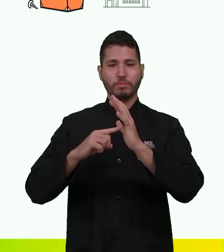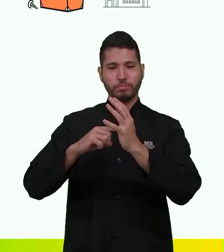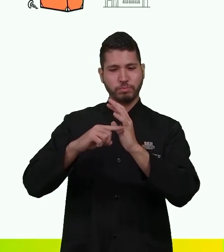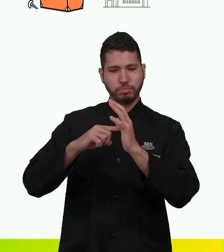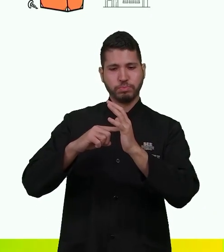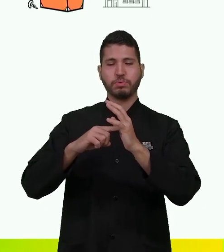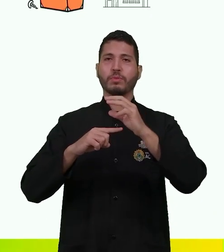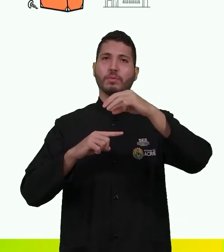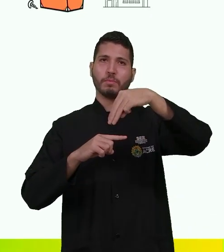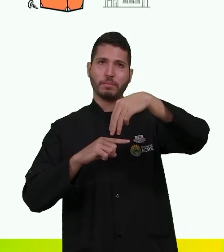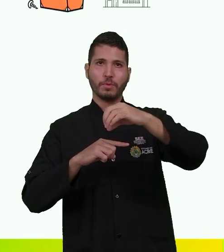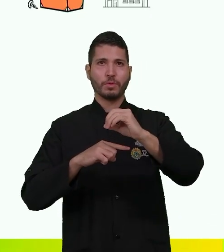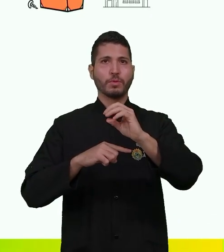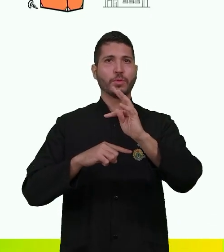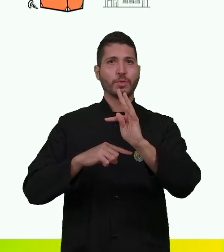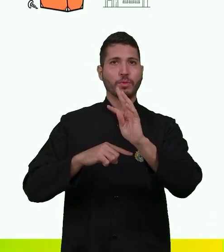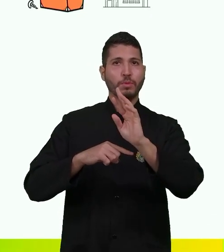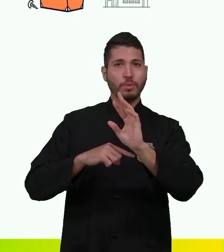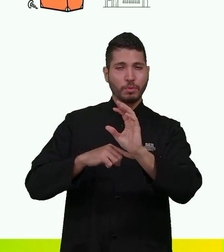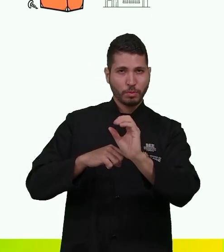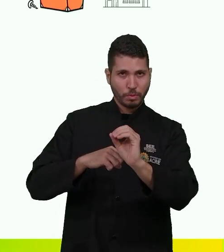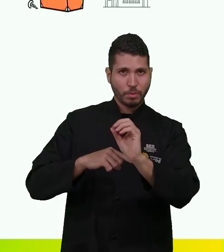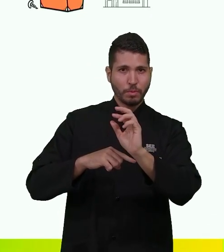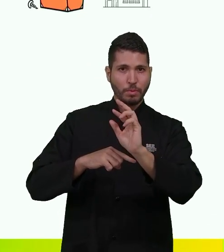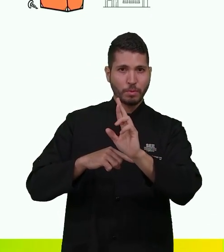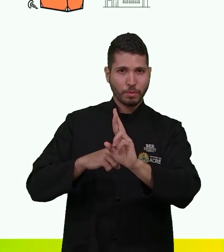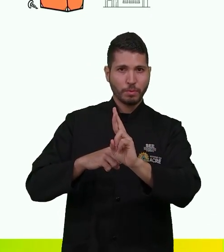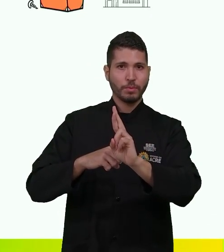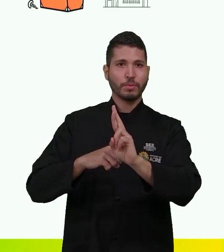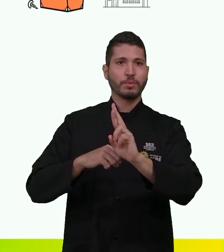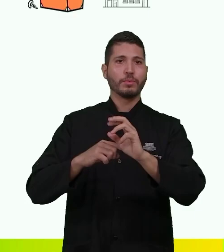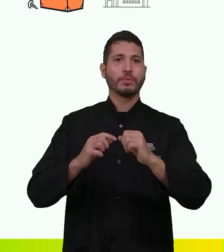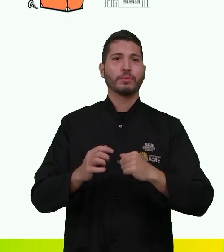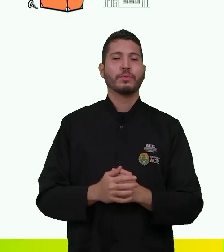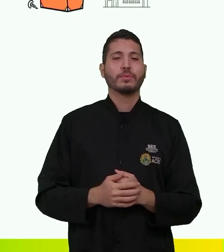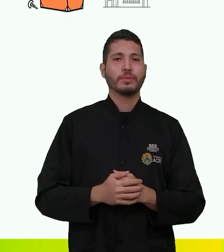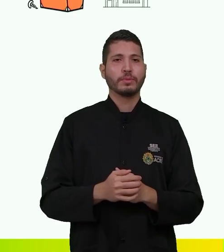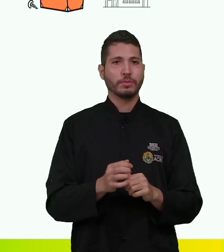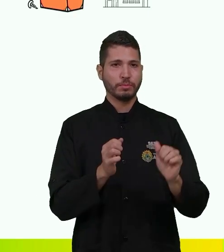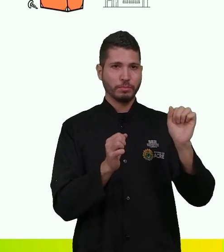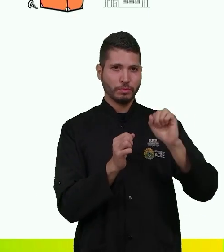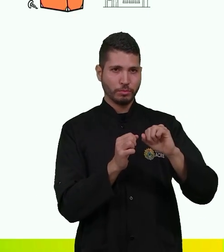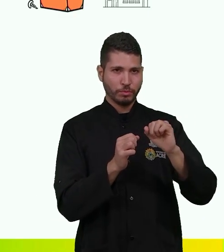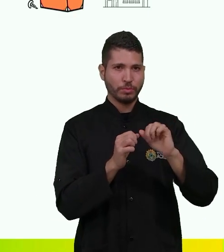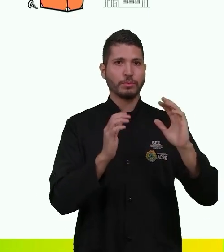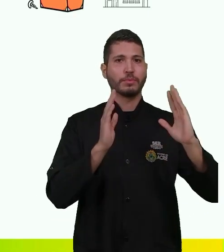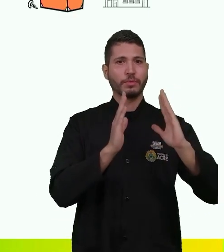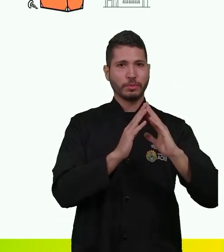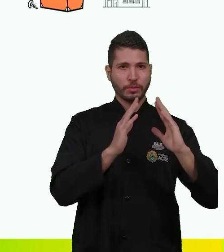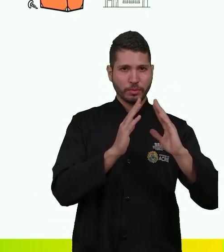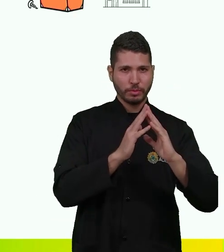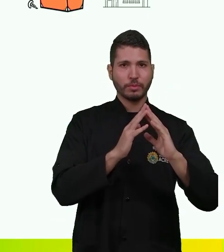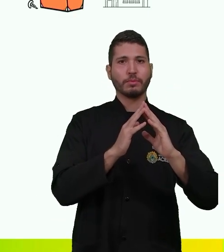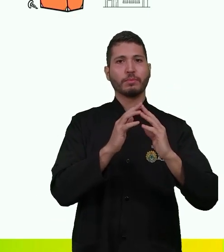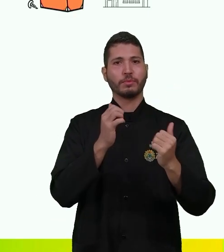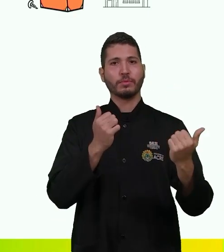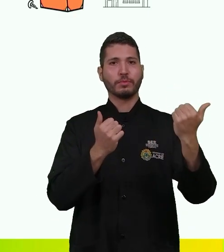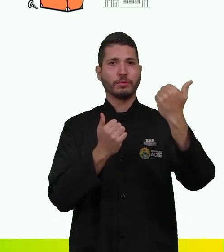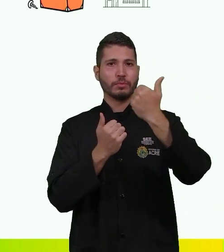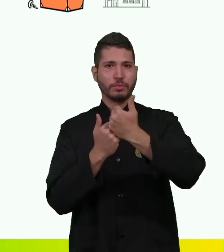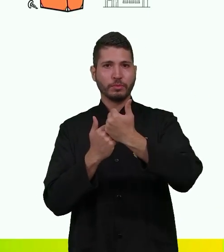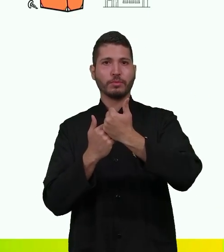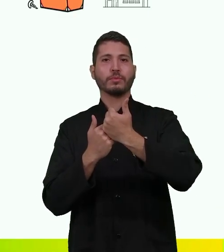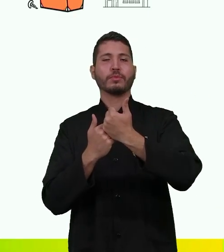modo de produção de casa, doméstico ou artesanal, para o surgimento